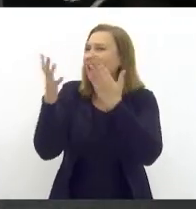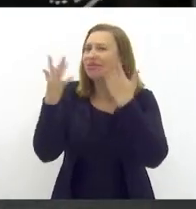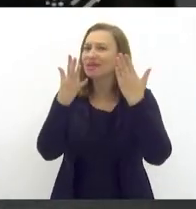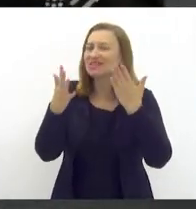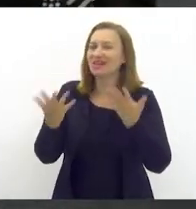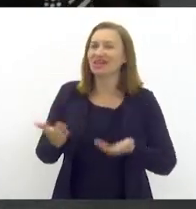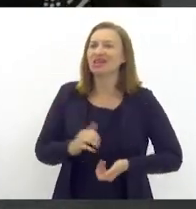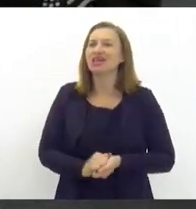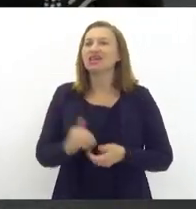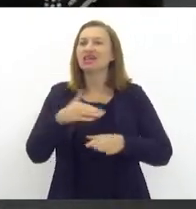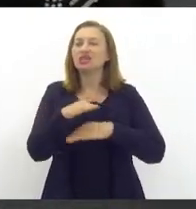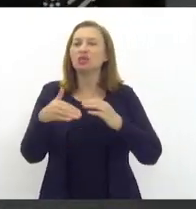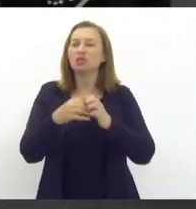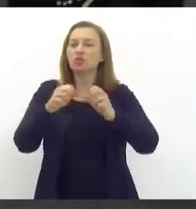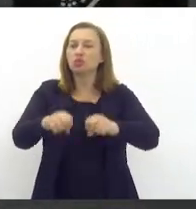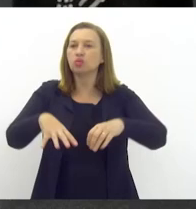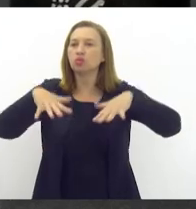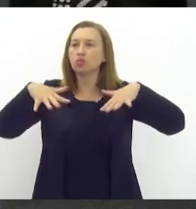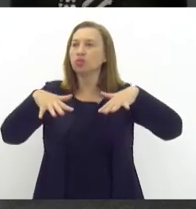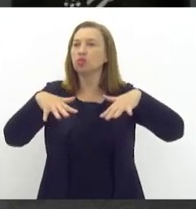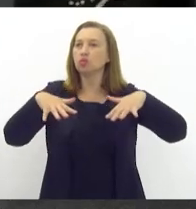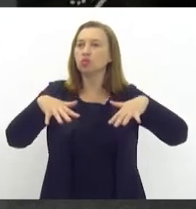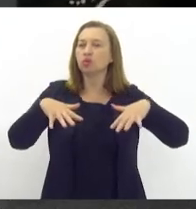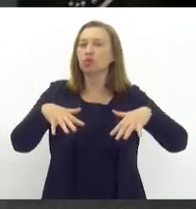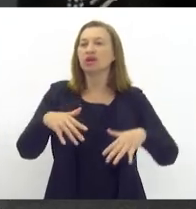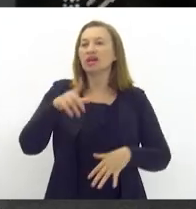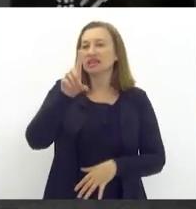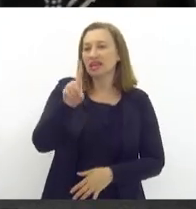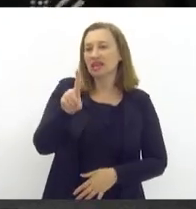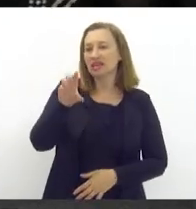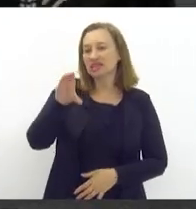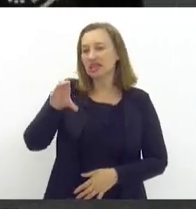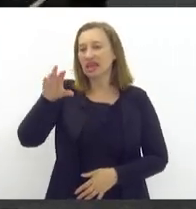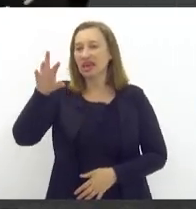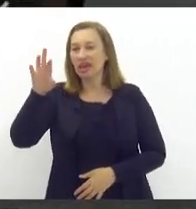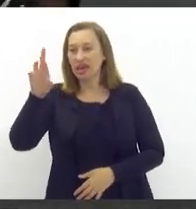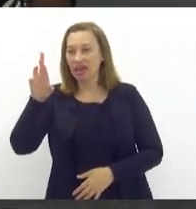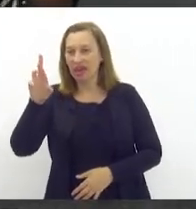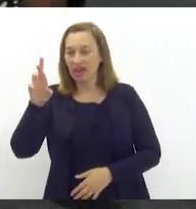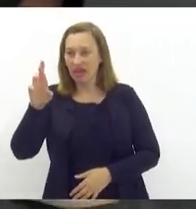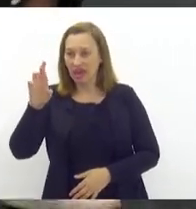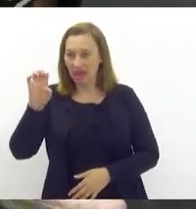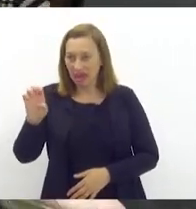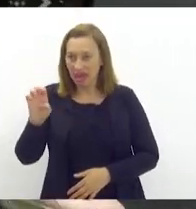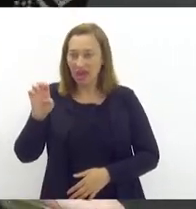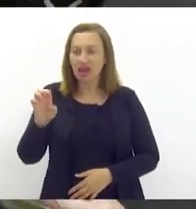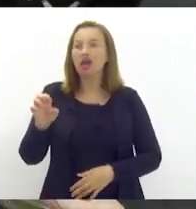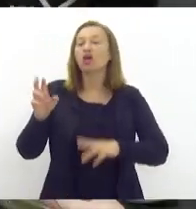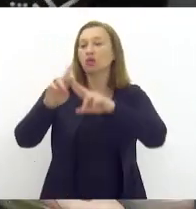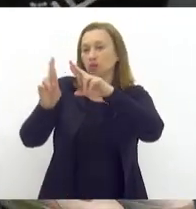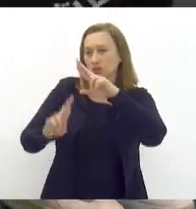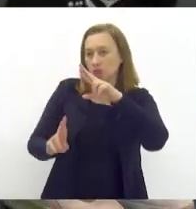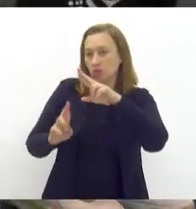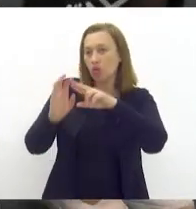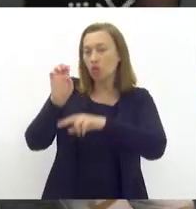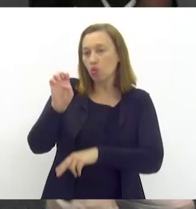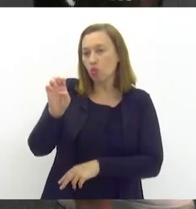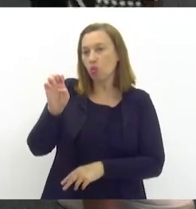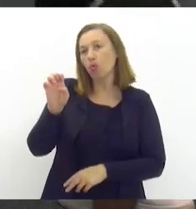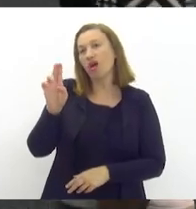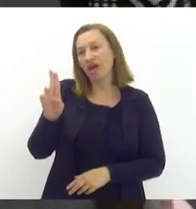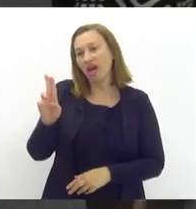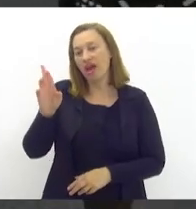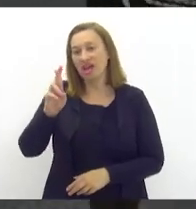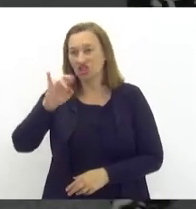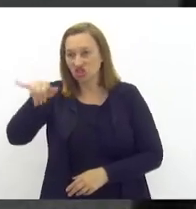estão nas nossas galerias, o DCE da UERJ, a Universidade Estadual do Rio de Janeiro,